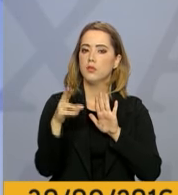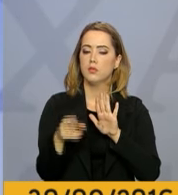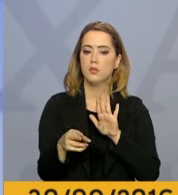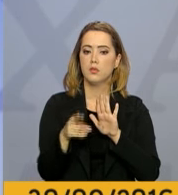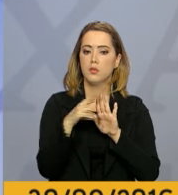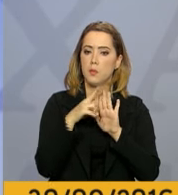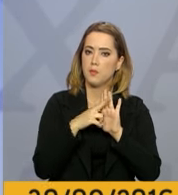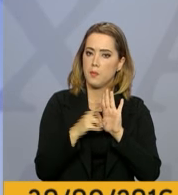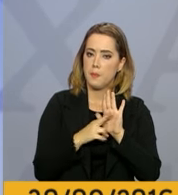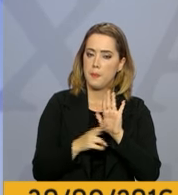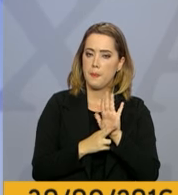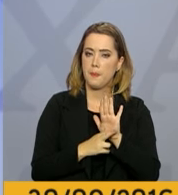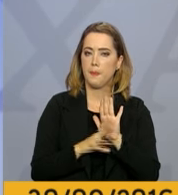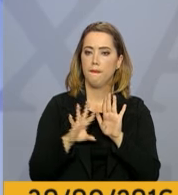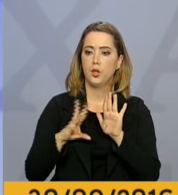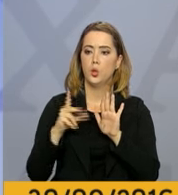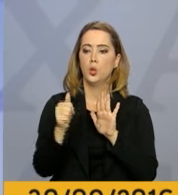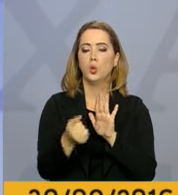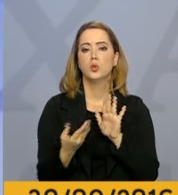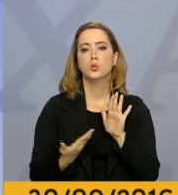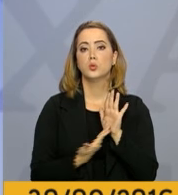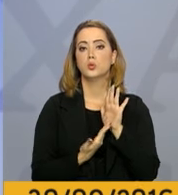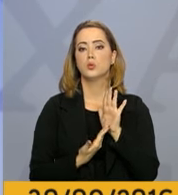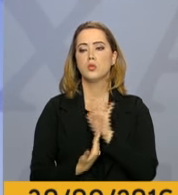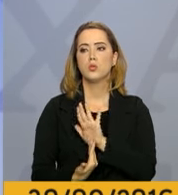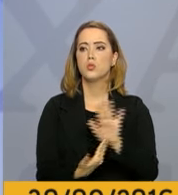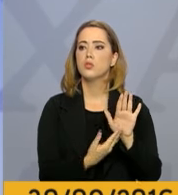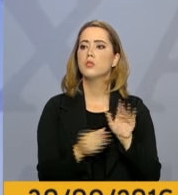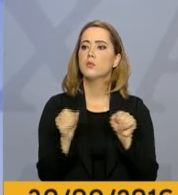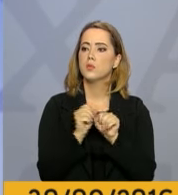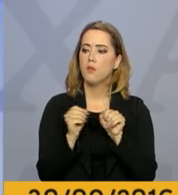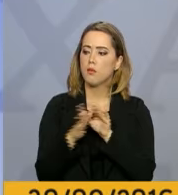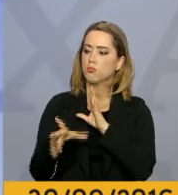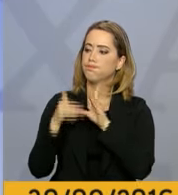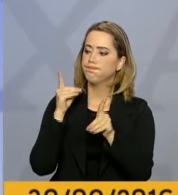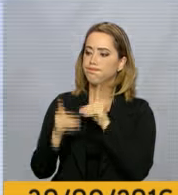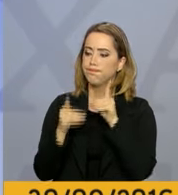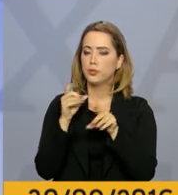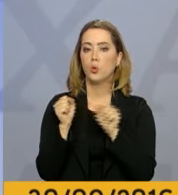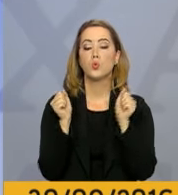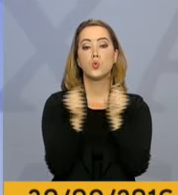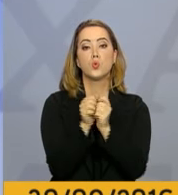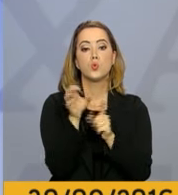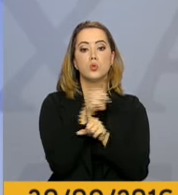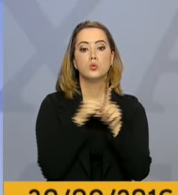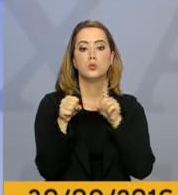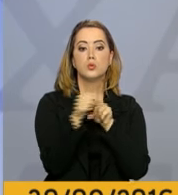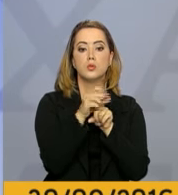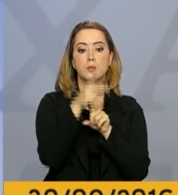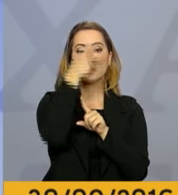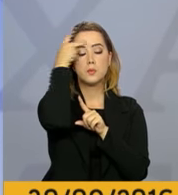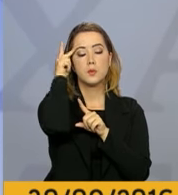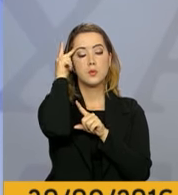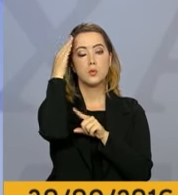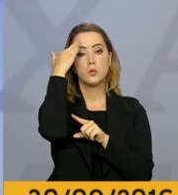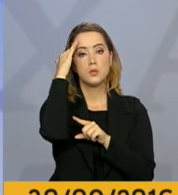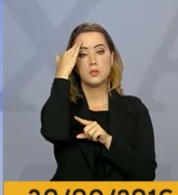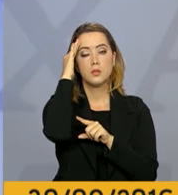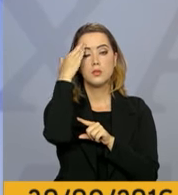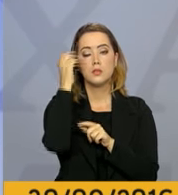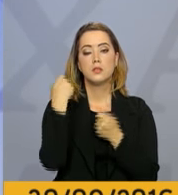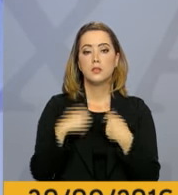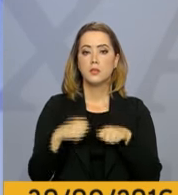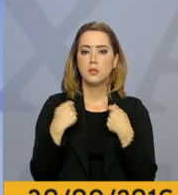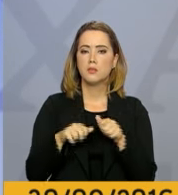à nova regração. E tudo isto nós vamos fazer com um grande diálogo com a sociedade, para que todos compreendam a necessidade